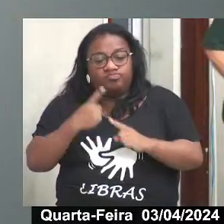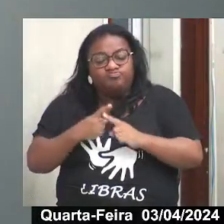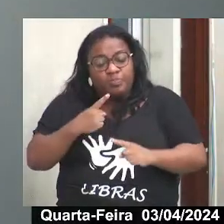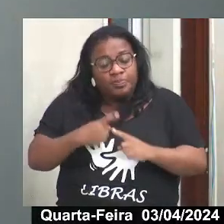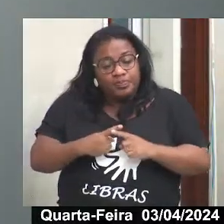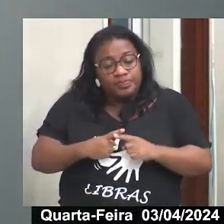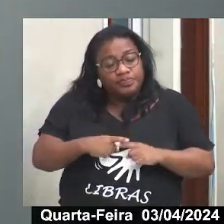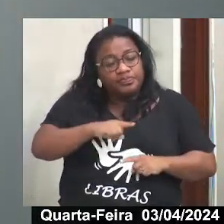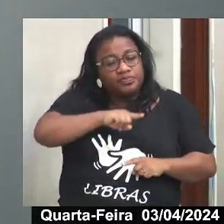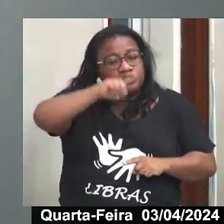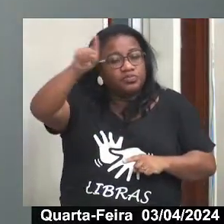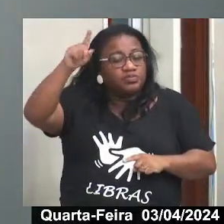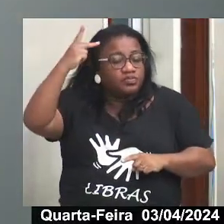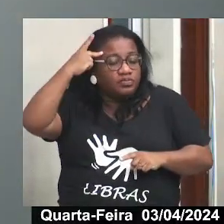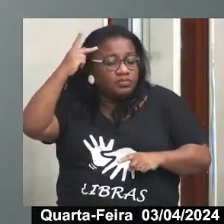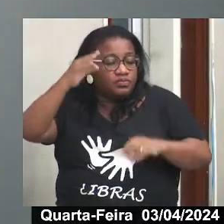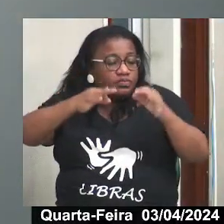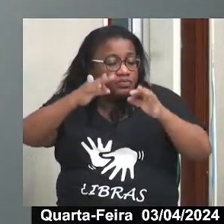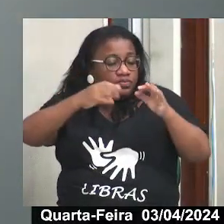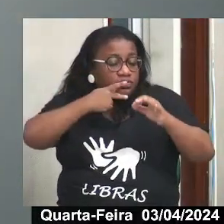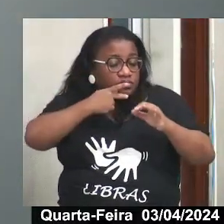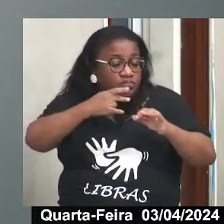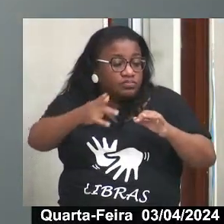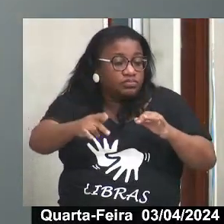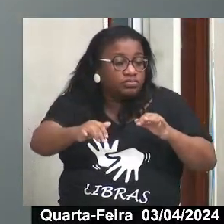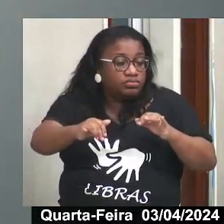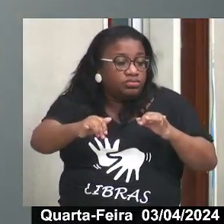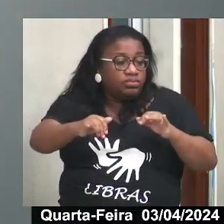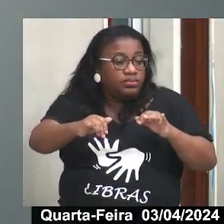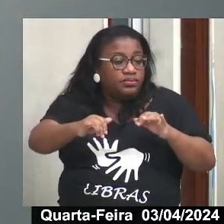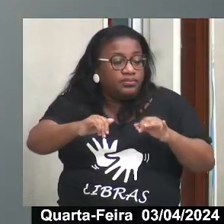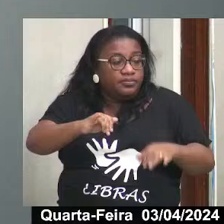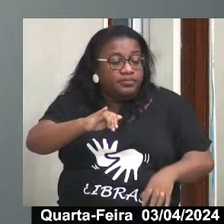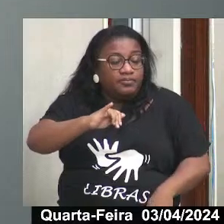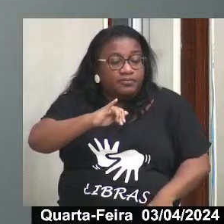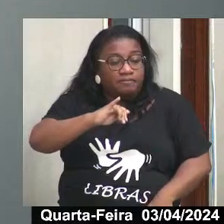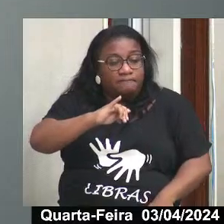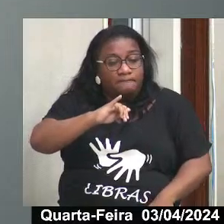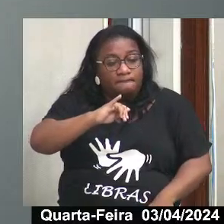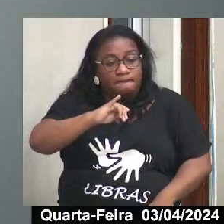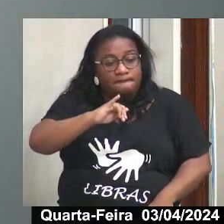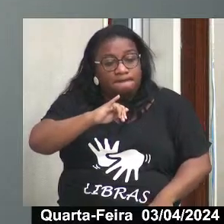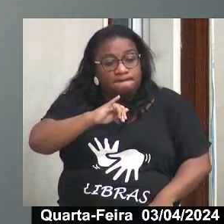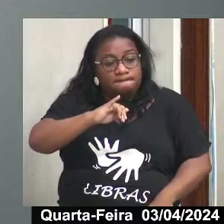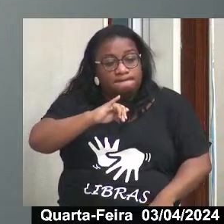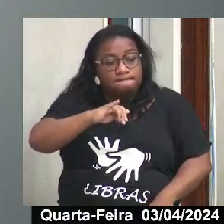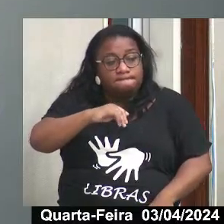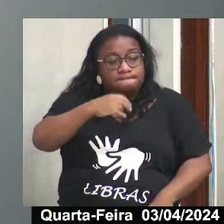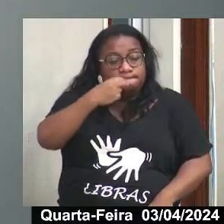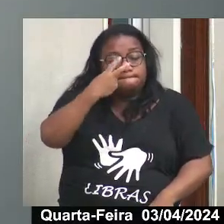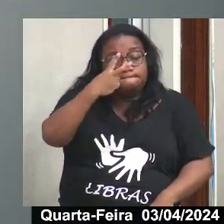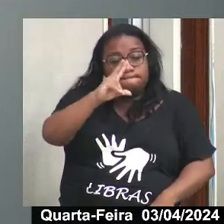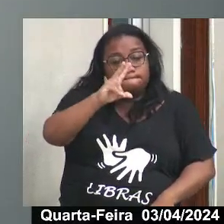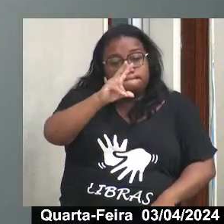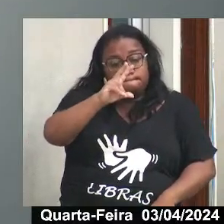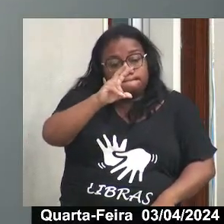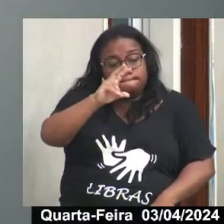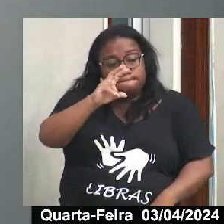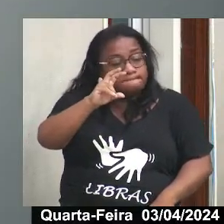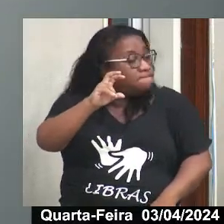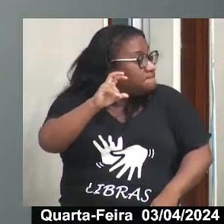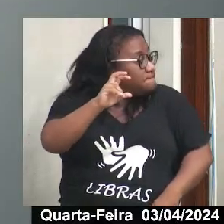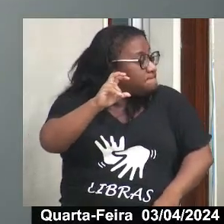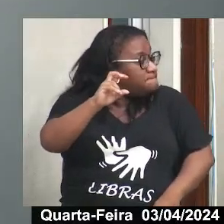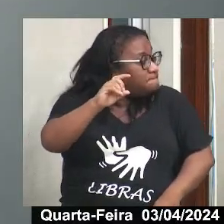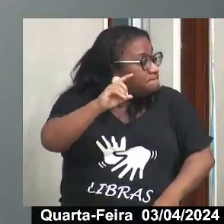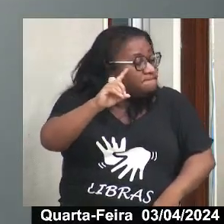Porque o desembargador, vereadores, foi muito claro. Ele disse o seguinte, secretária, que os 20 dias que o